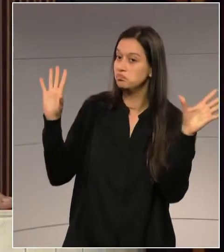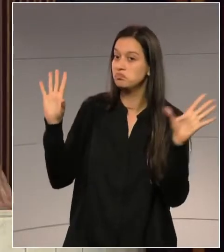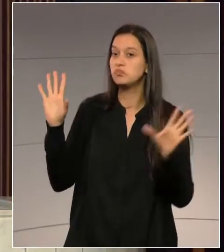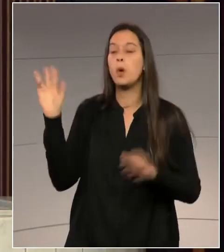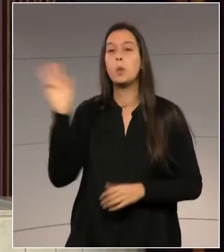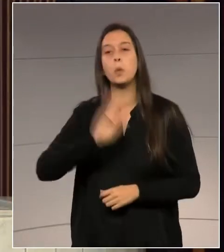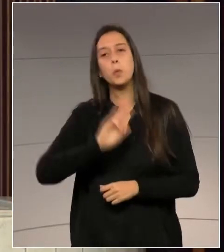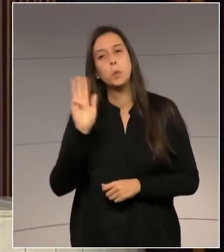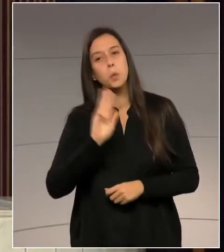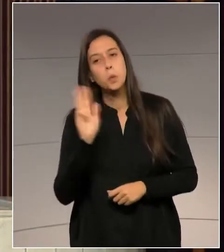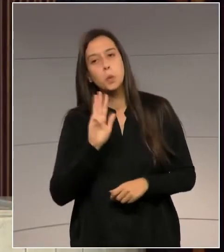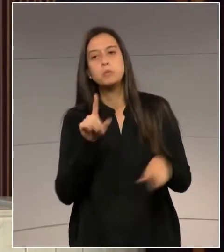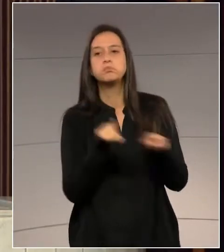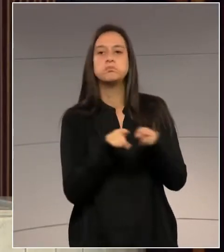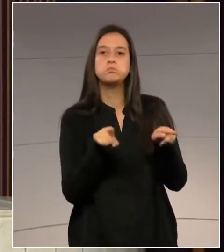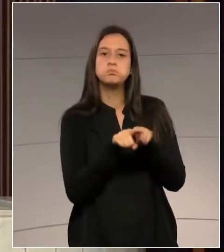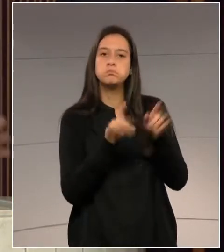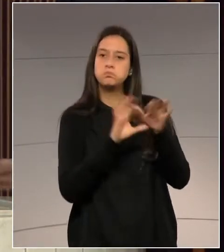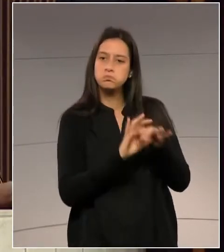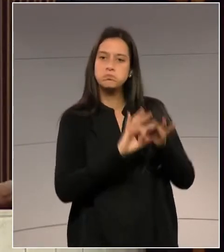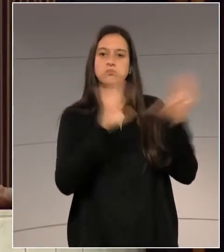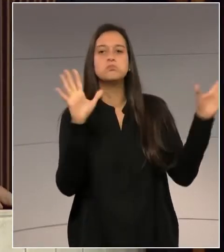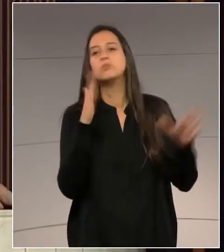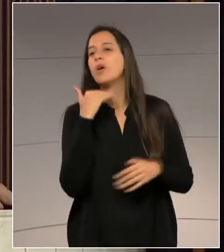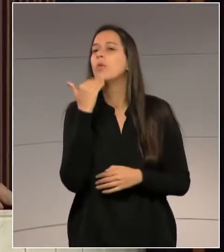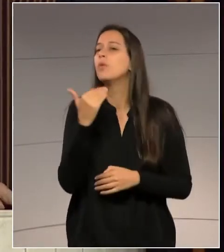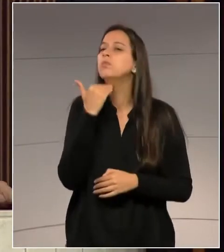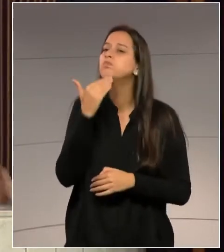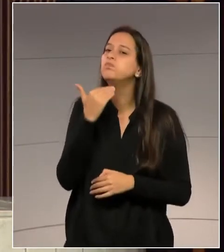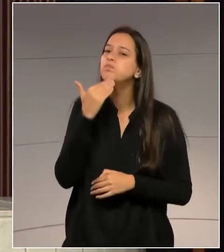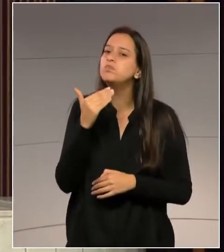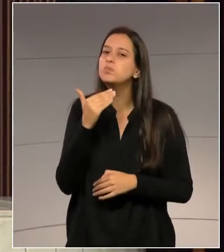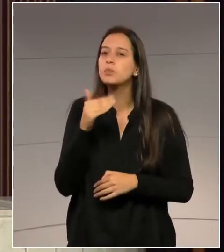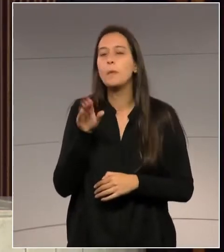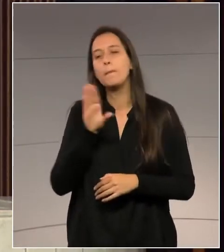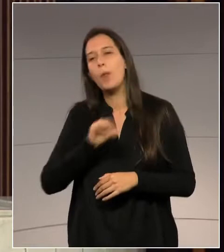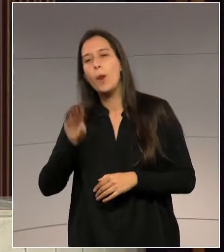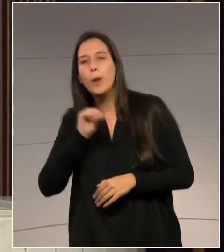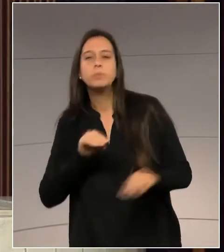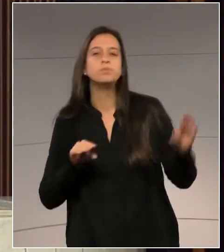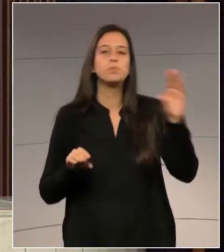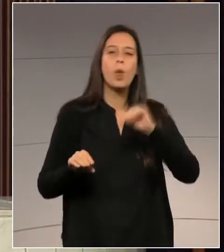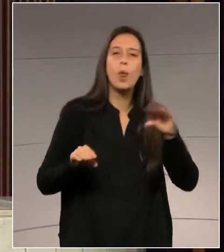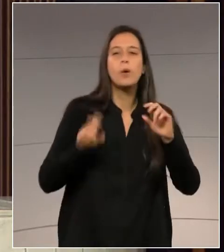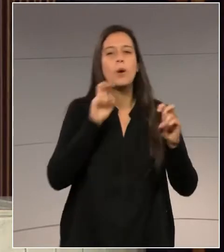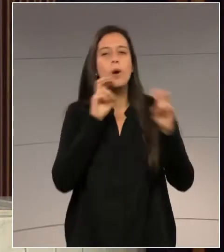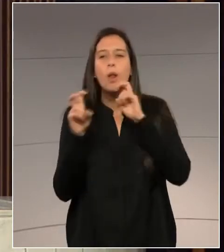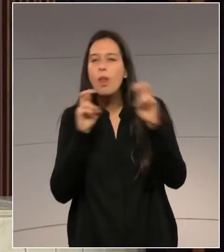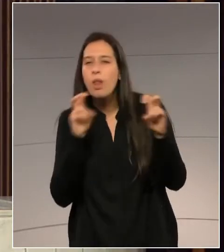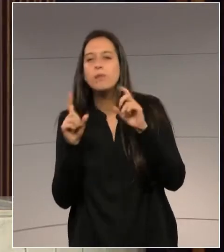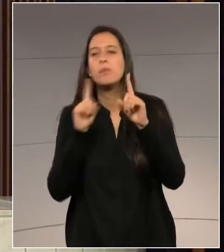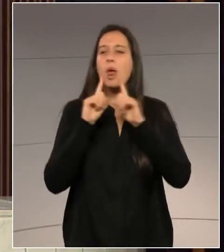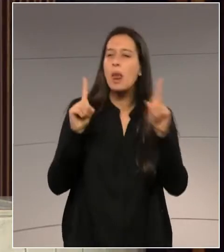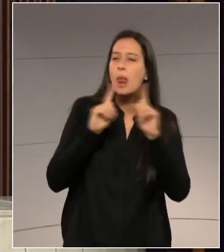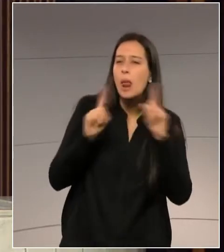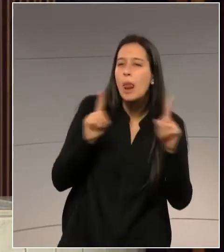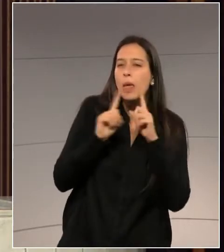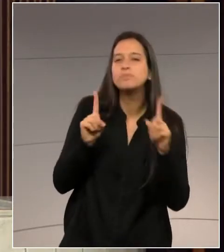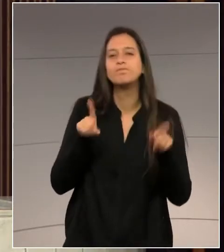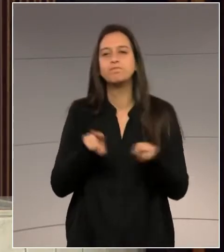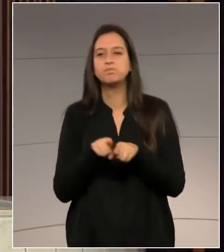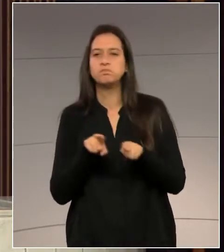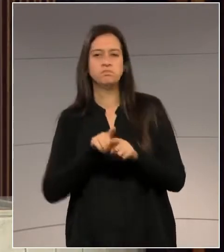como assim faziam antes usavam ter um mimimi reclamando o di'anno proferindo palavras